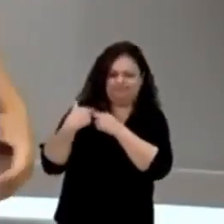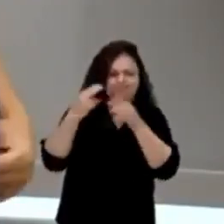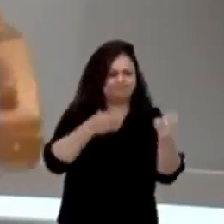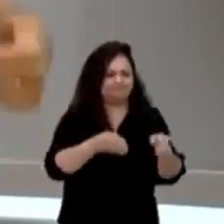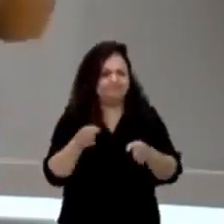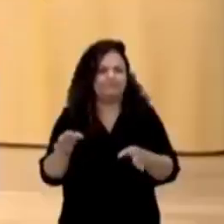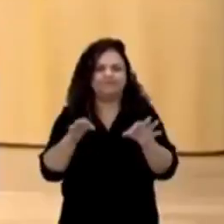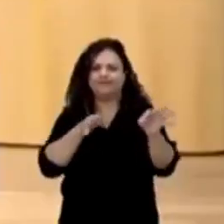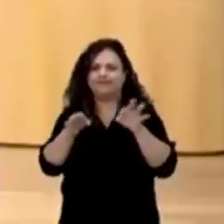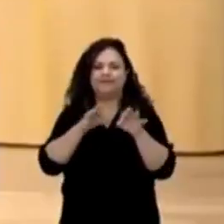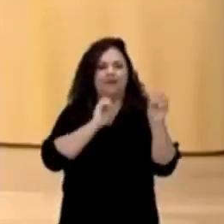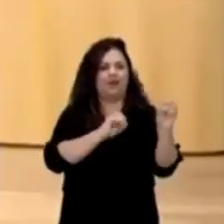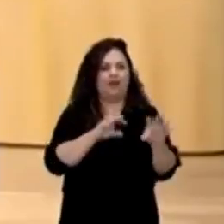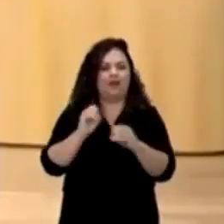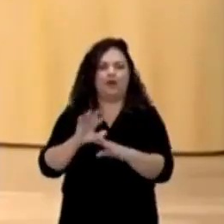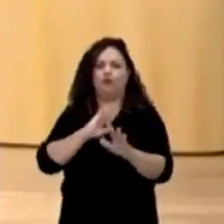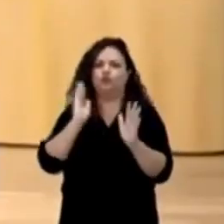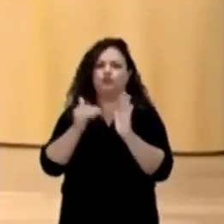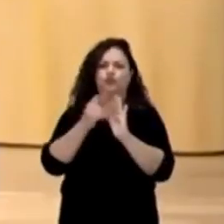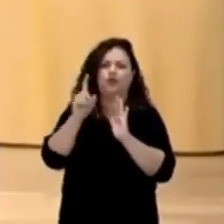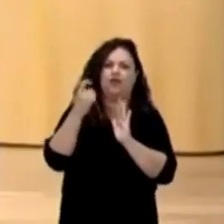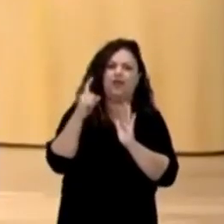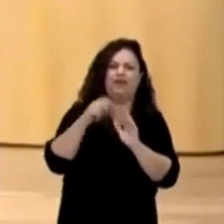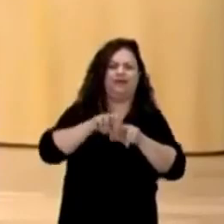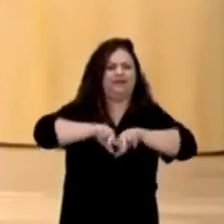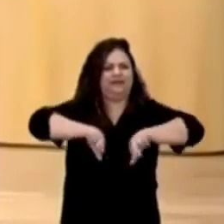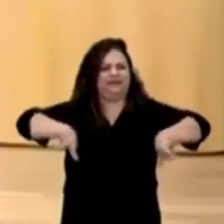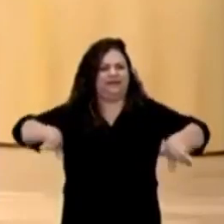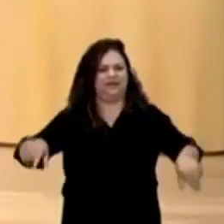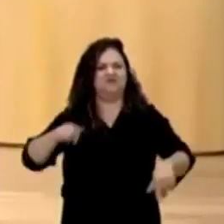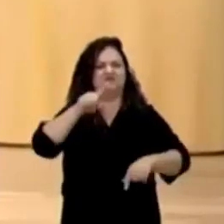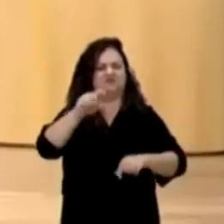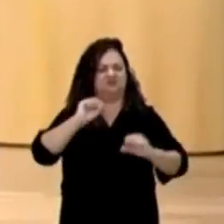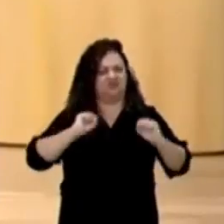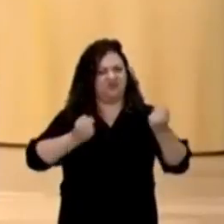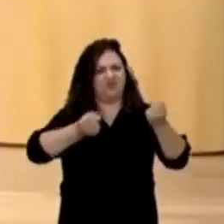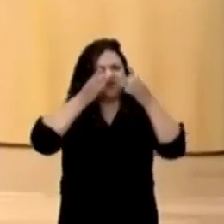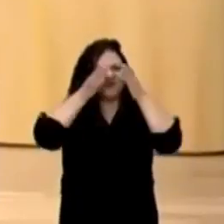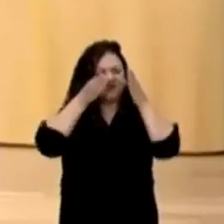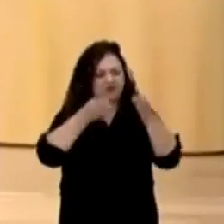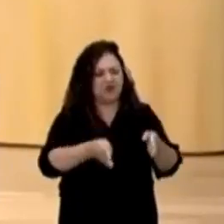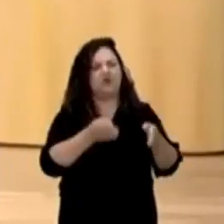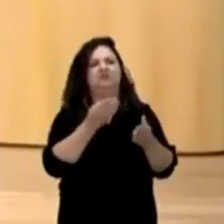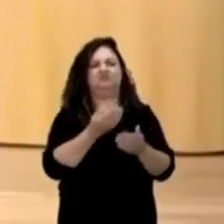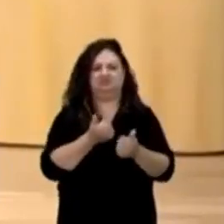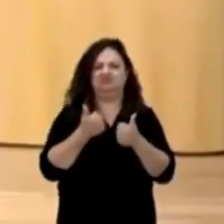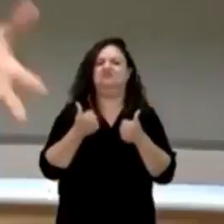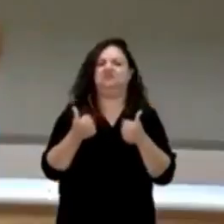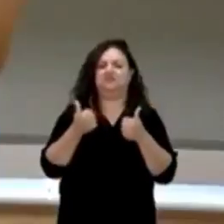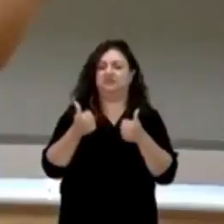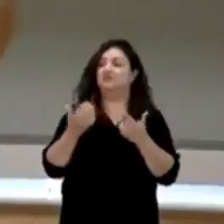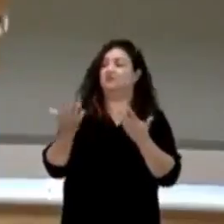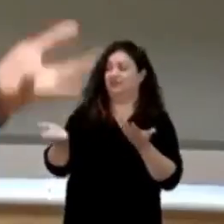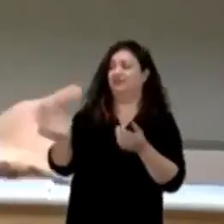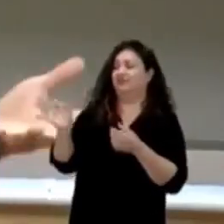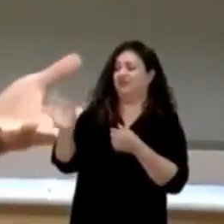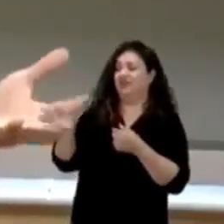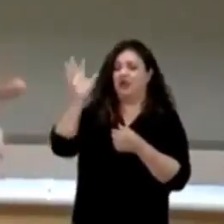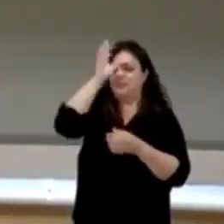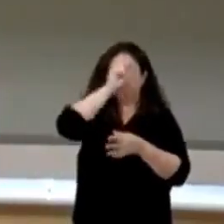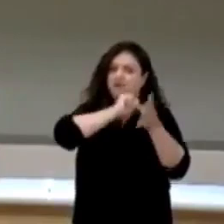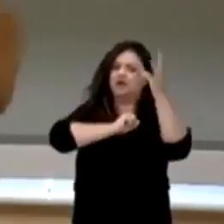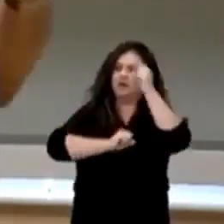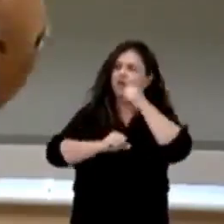isso, e todas as horas extras e todo o tempo dedicado para conseguir isso acontecer. Isso, né? O aprendizado, o reaprendizado, aí